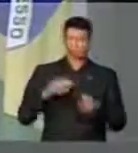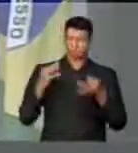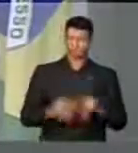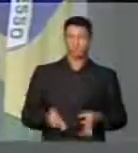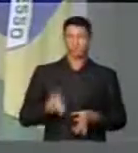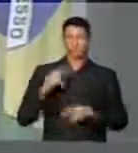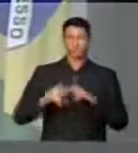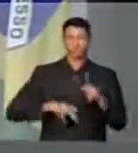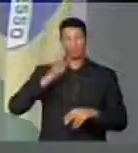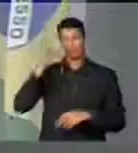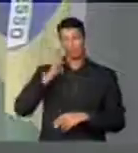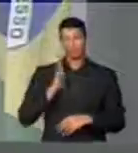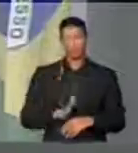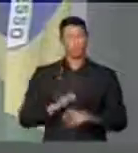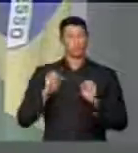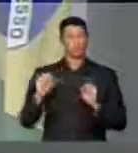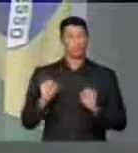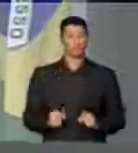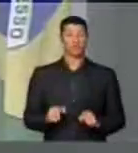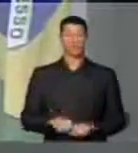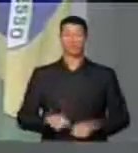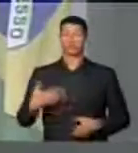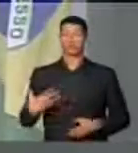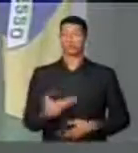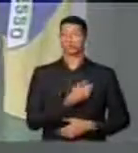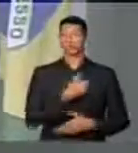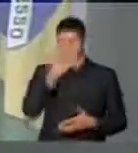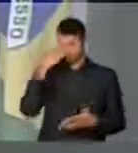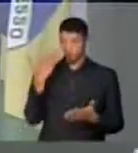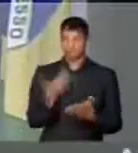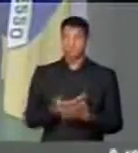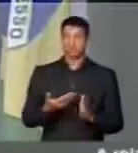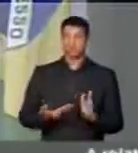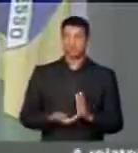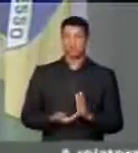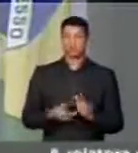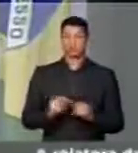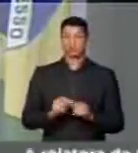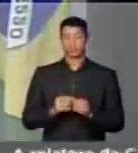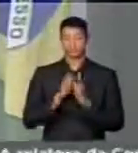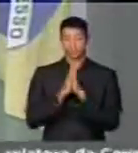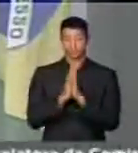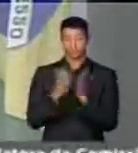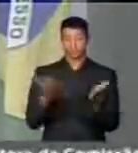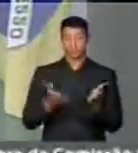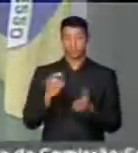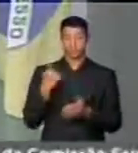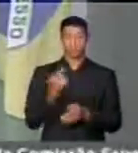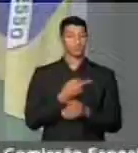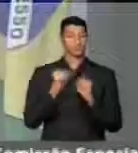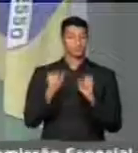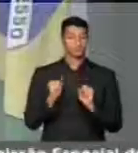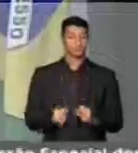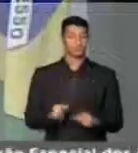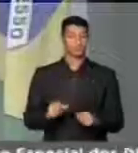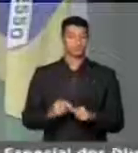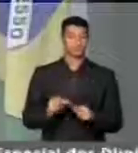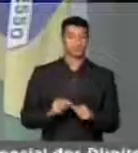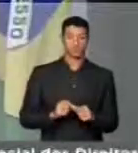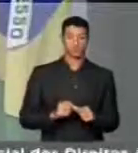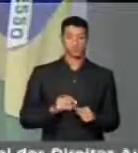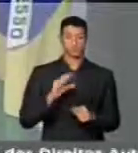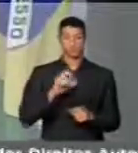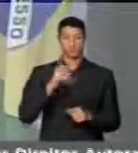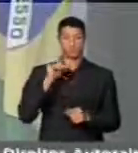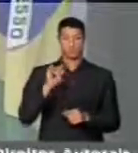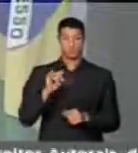para que o povo brasileiro possa resgatar a credibilidade nesta casa. Então faço esse apelo para que a gente possa fazer a CPI do